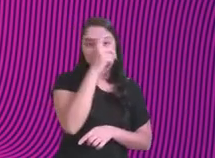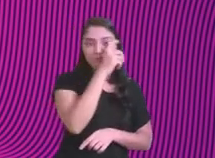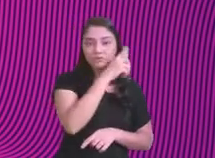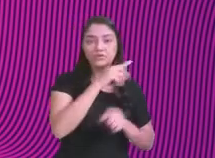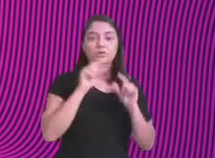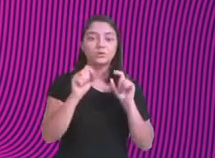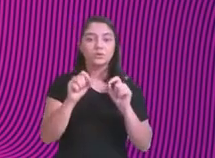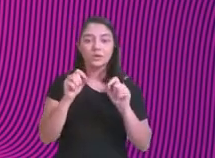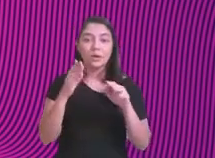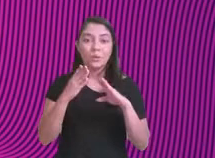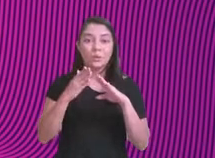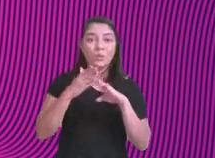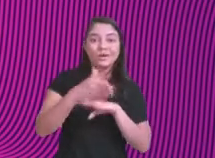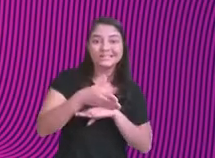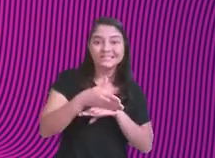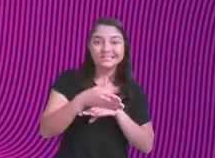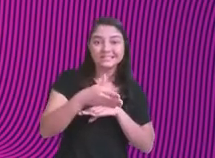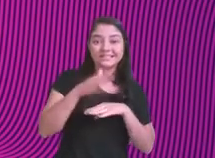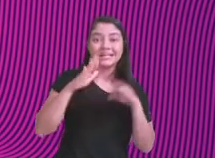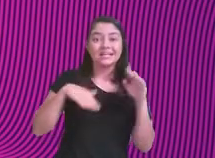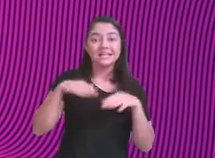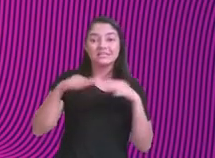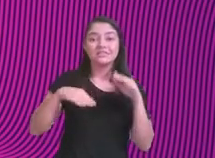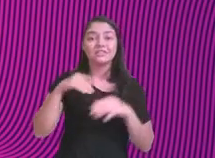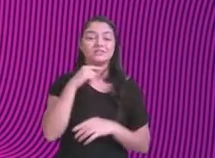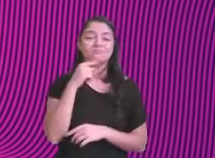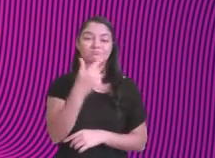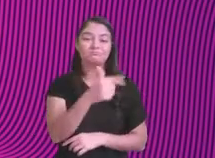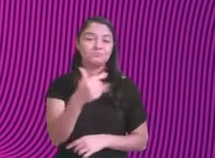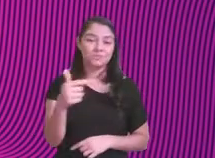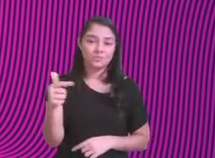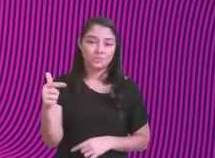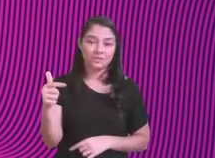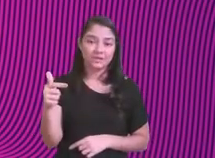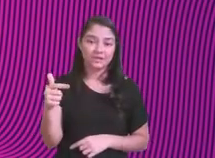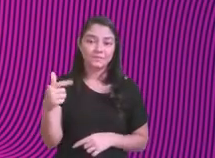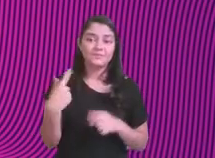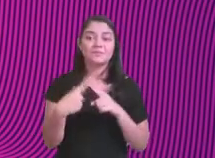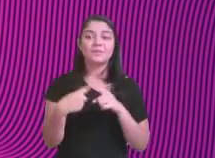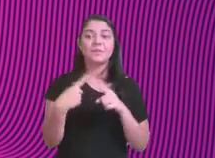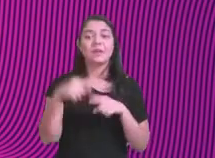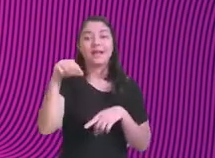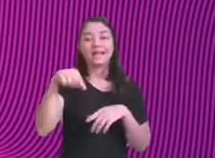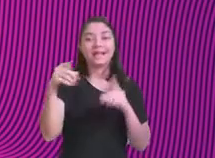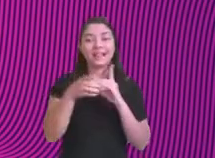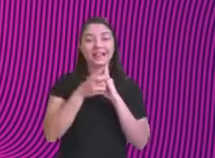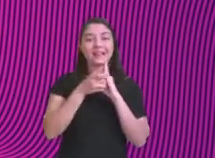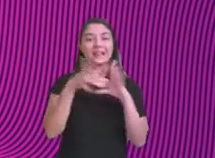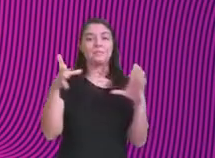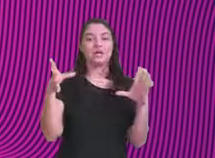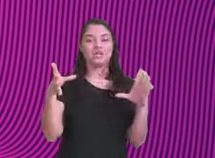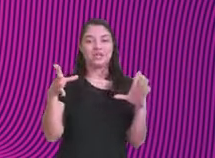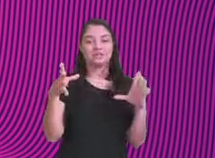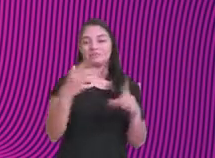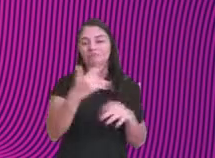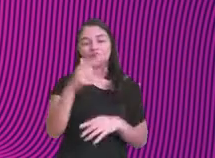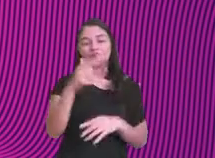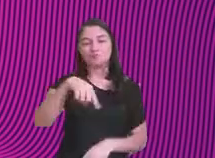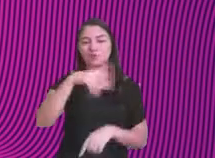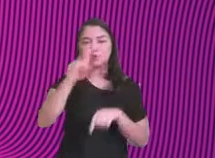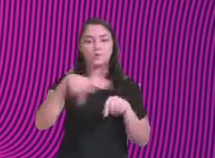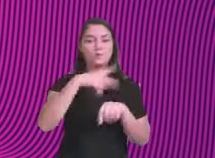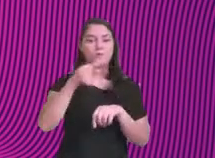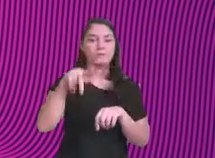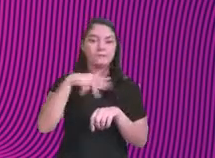acesso, realmente, né, a gente ainda não tem isso muito democratizado, principalmente aqui no nosso país, né?